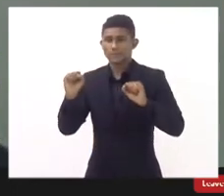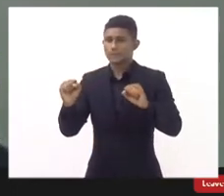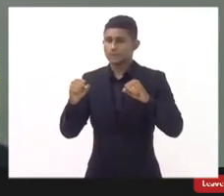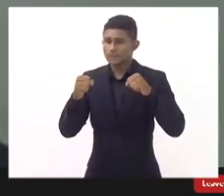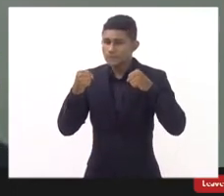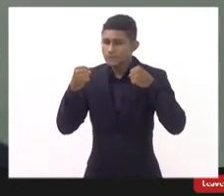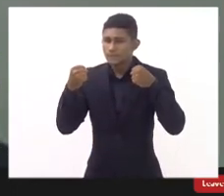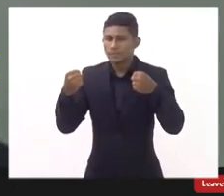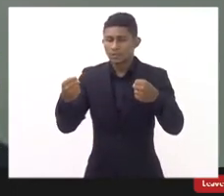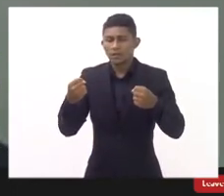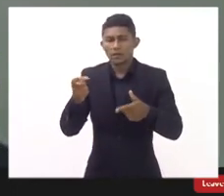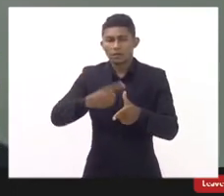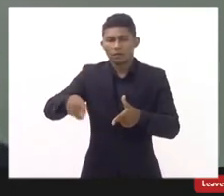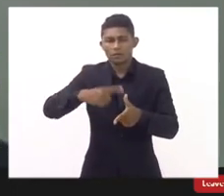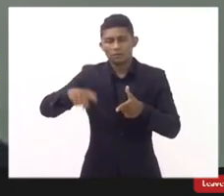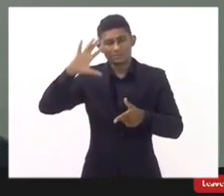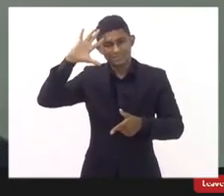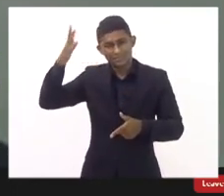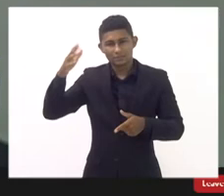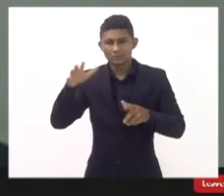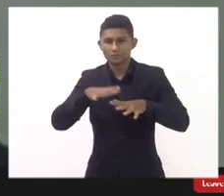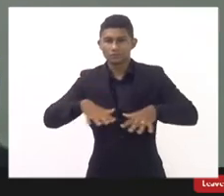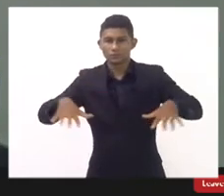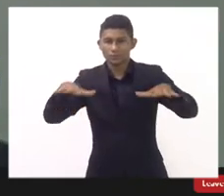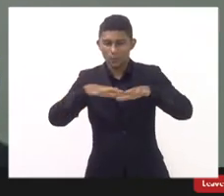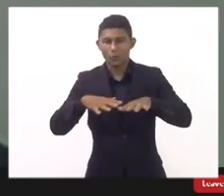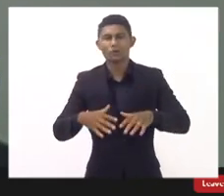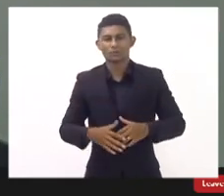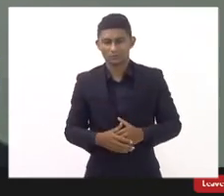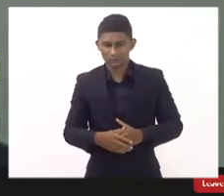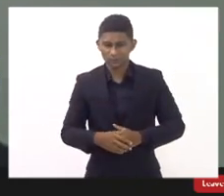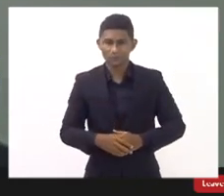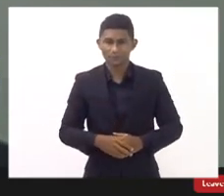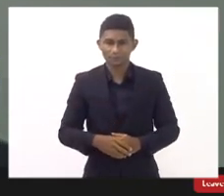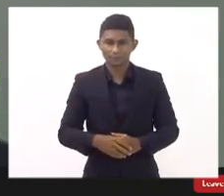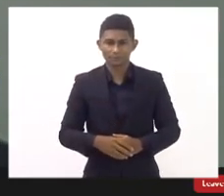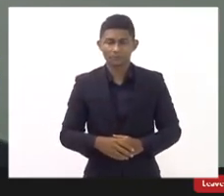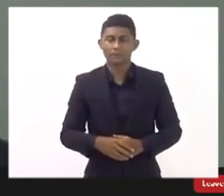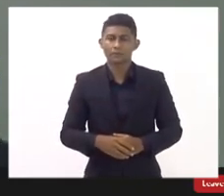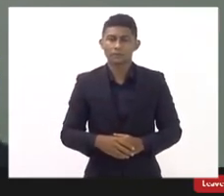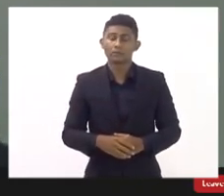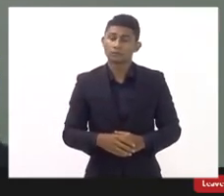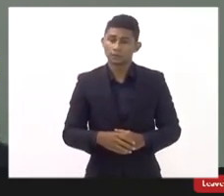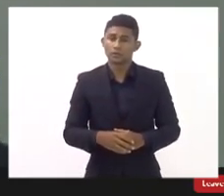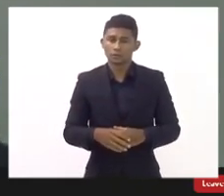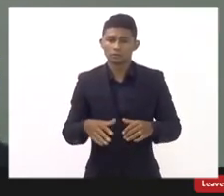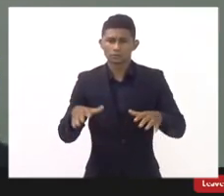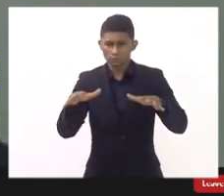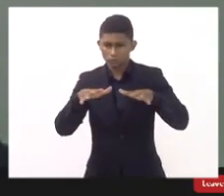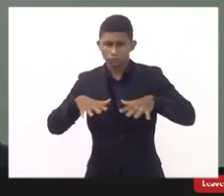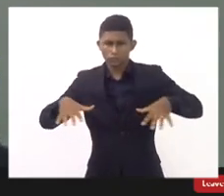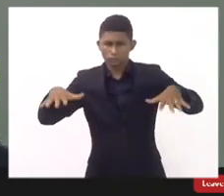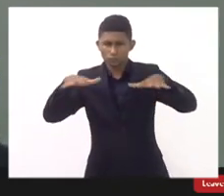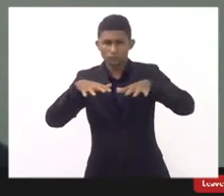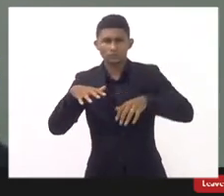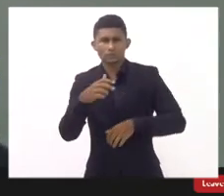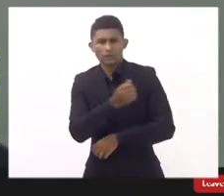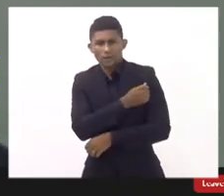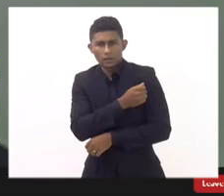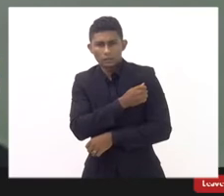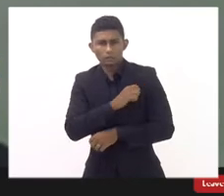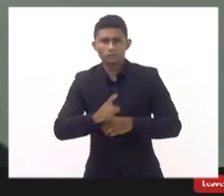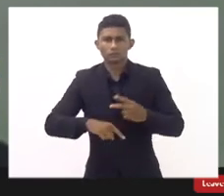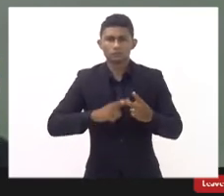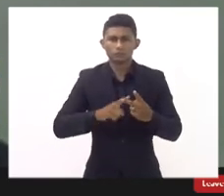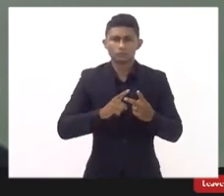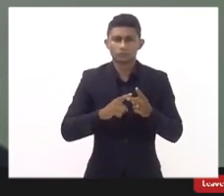Flávio, e que todos fizeram para conseguir chegar a isso, né? É uma vitória isso dos estudantes e das